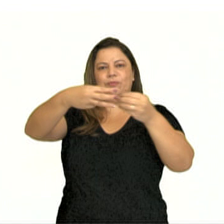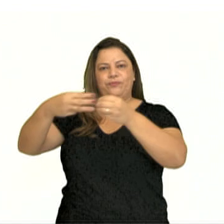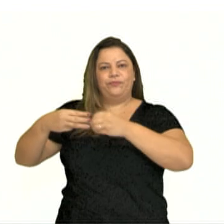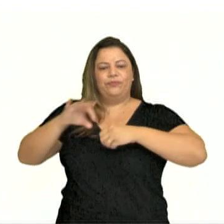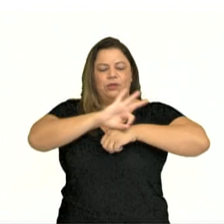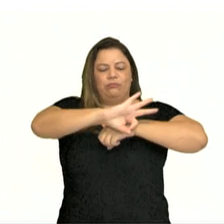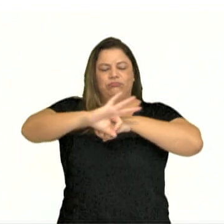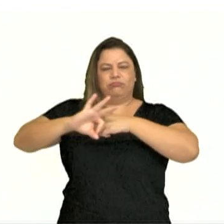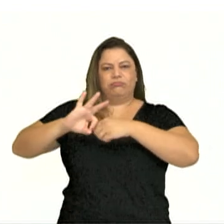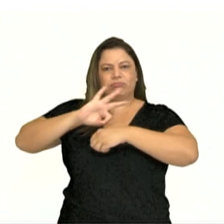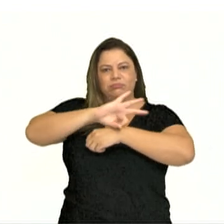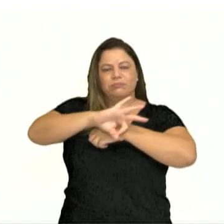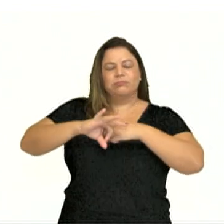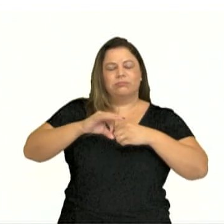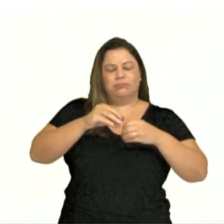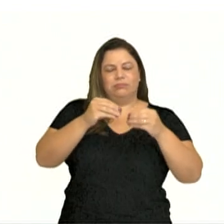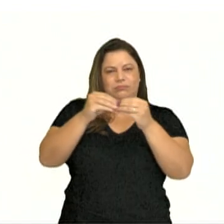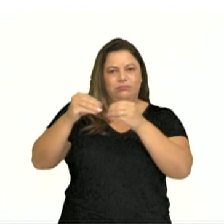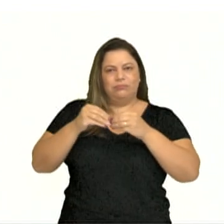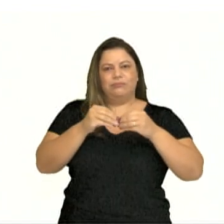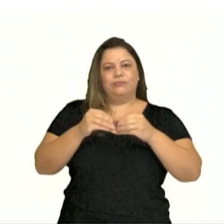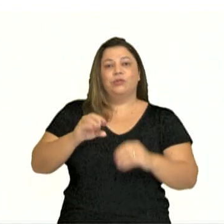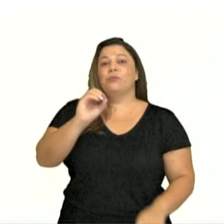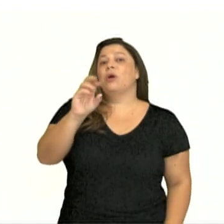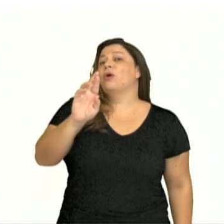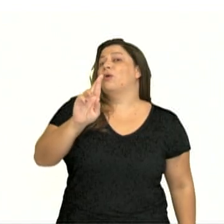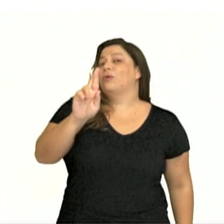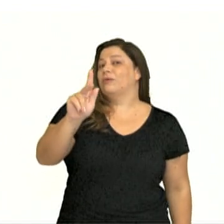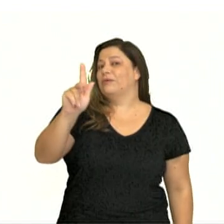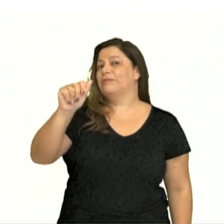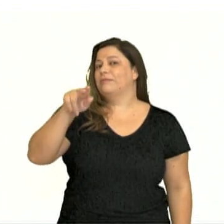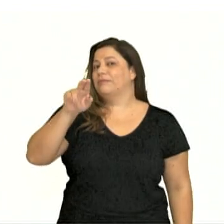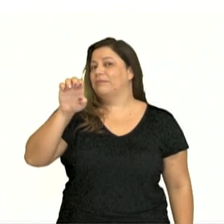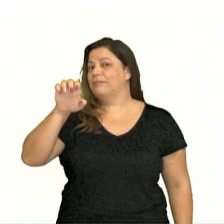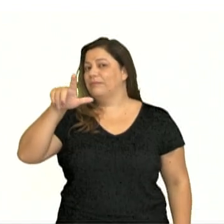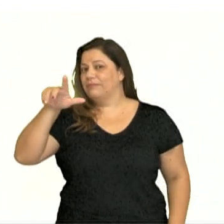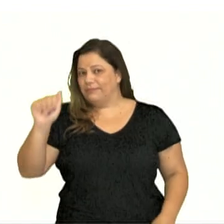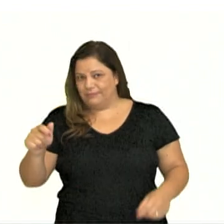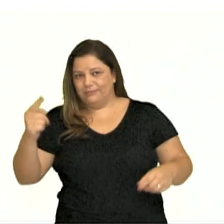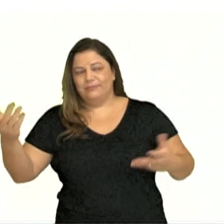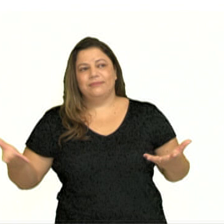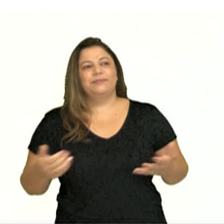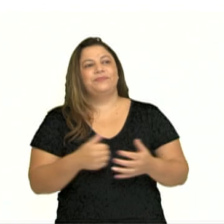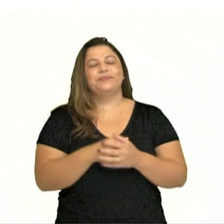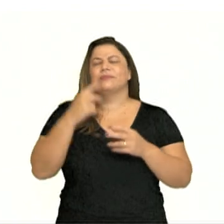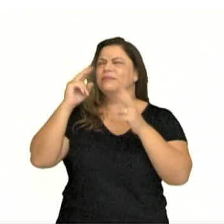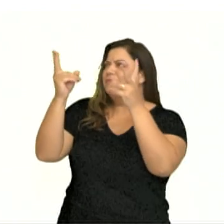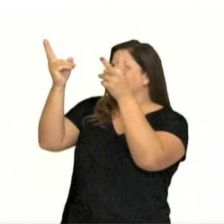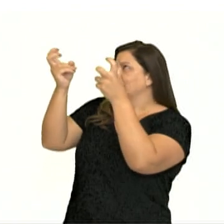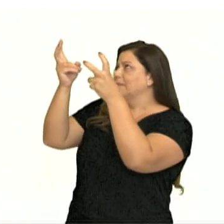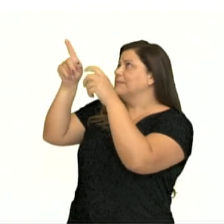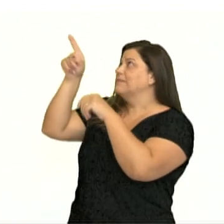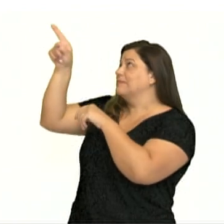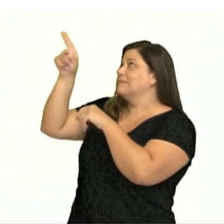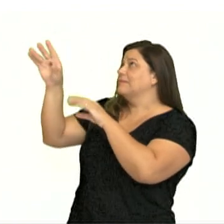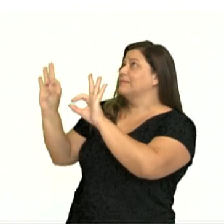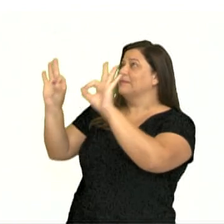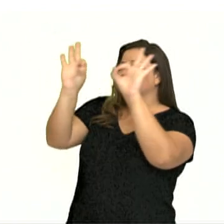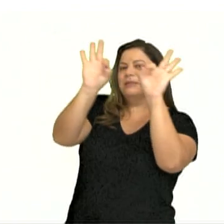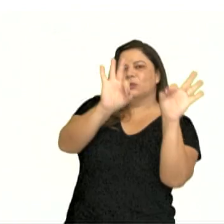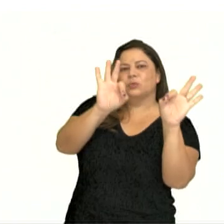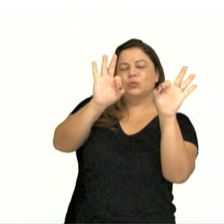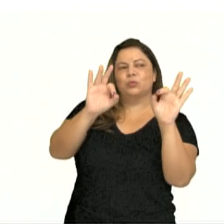numa organela chamada cloroplasto, que a gente já vai falar daqui a pouco. E aqui a gente tem uma animação mostrando